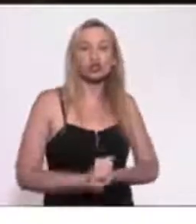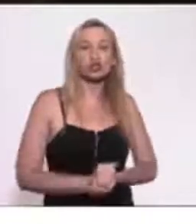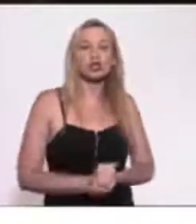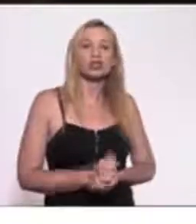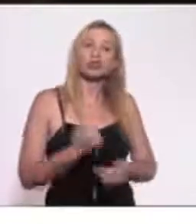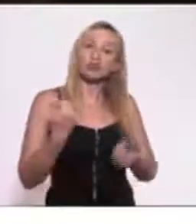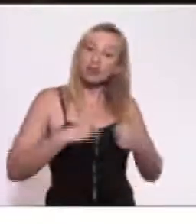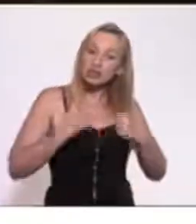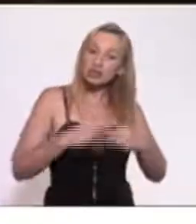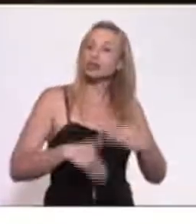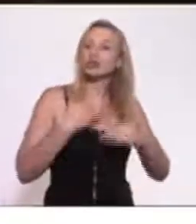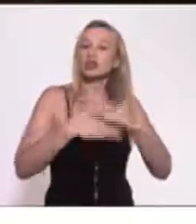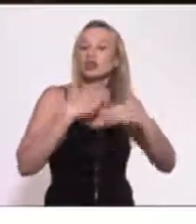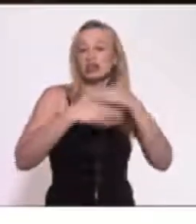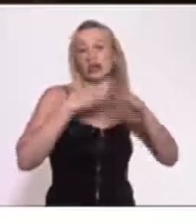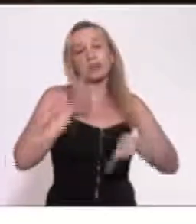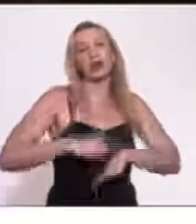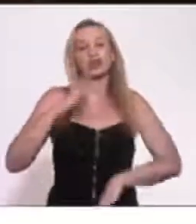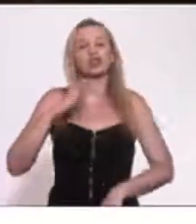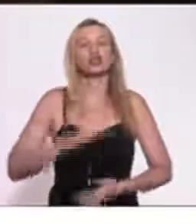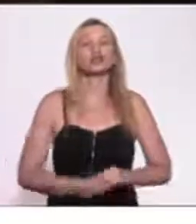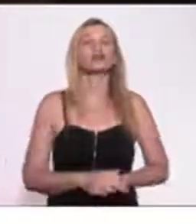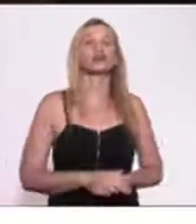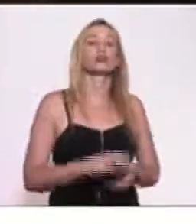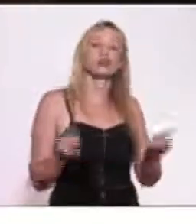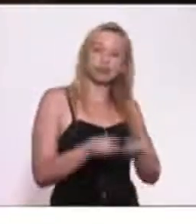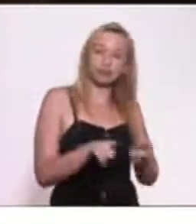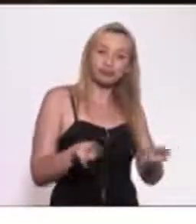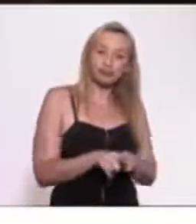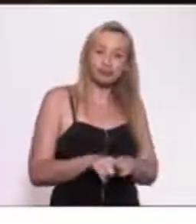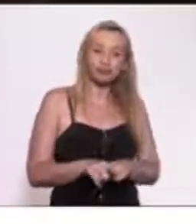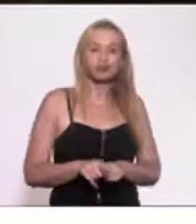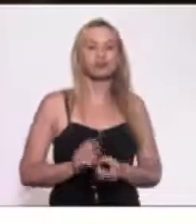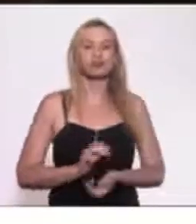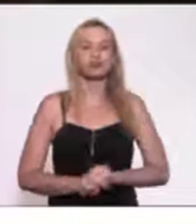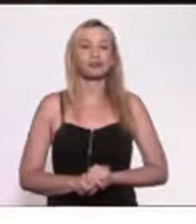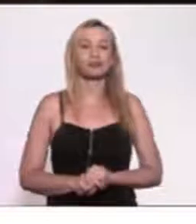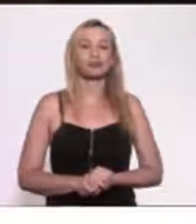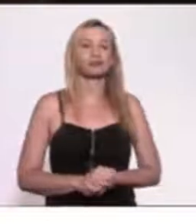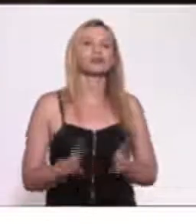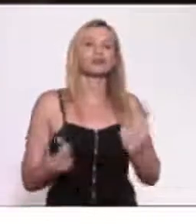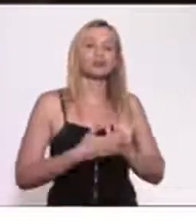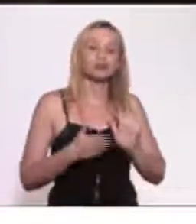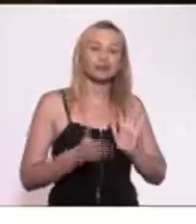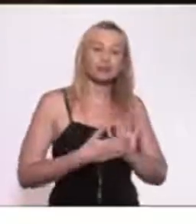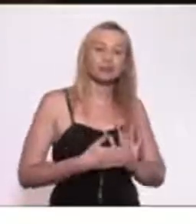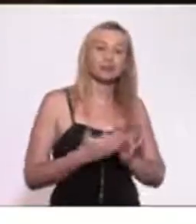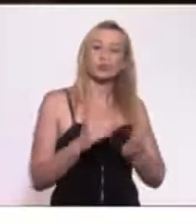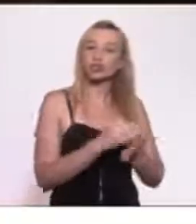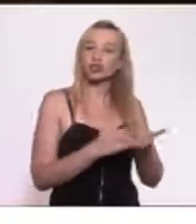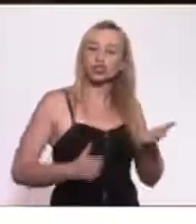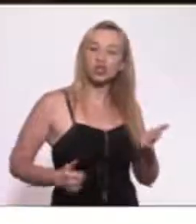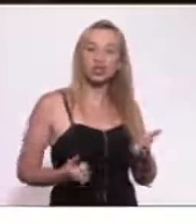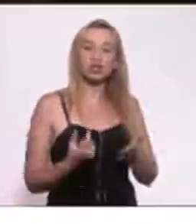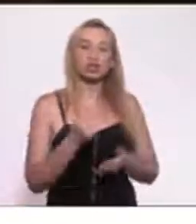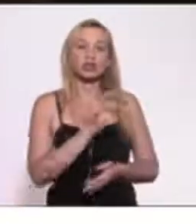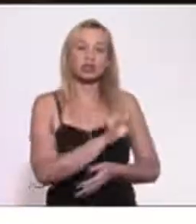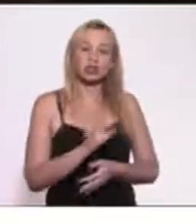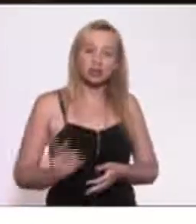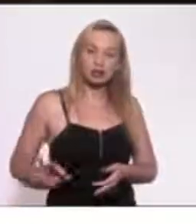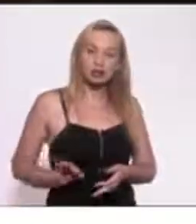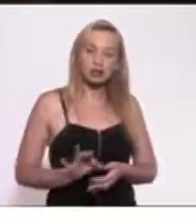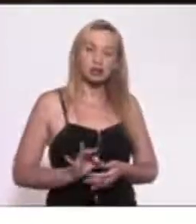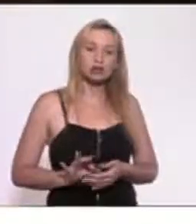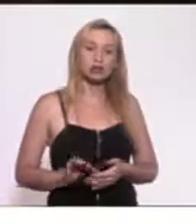conquistar mais avanços nesse processo. Além disso, acertadamente, foi proposto a retirada de percentuais prévios